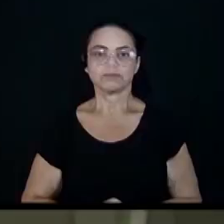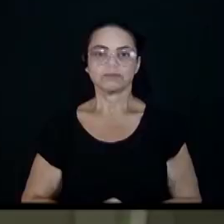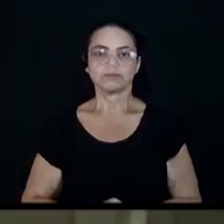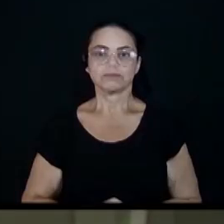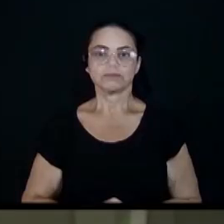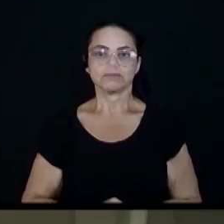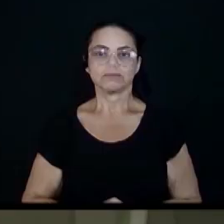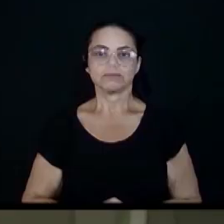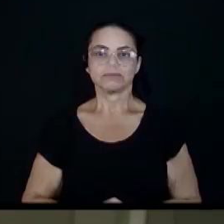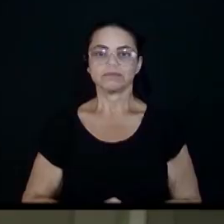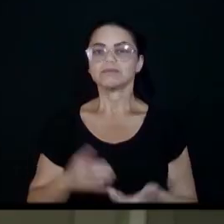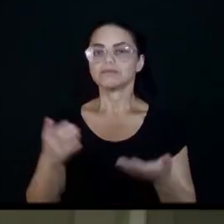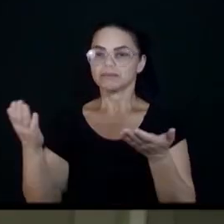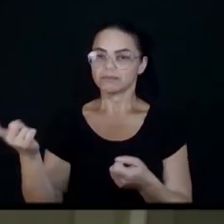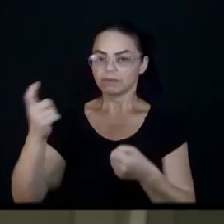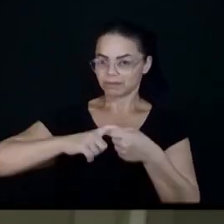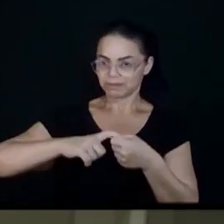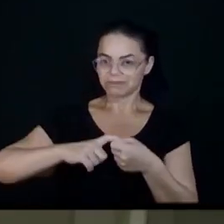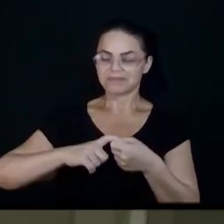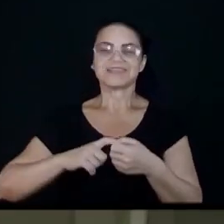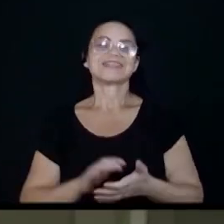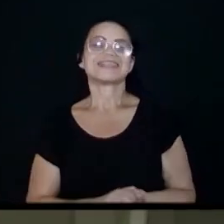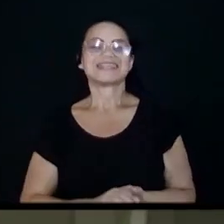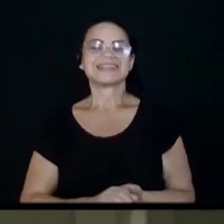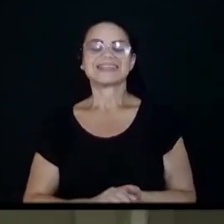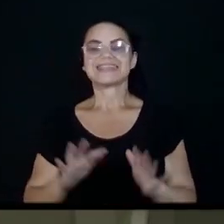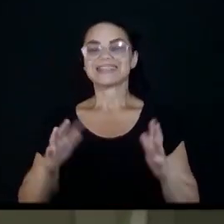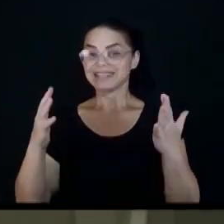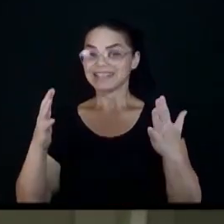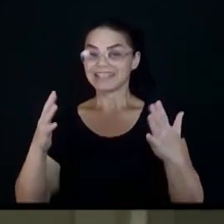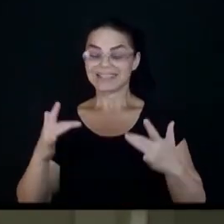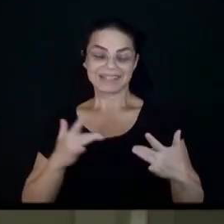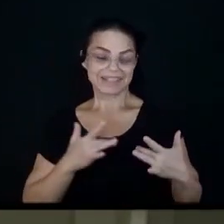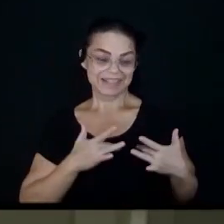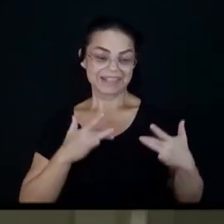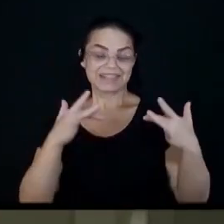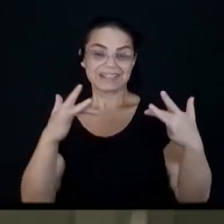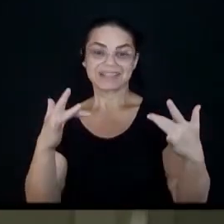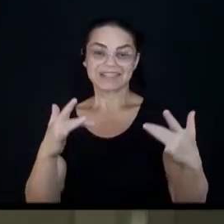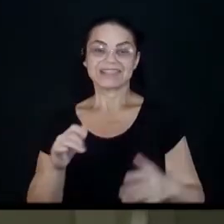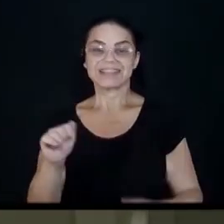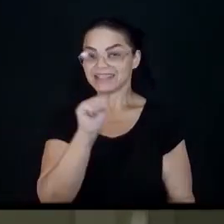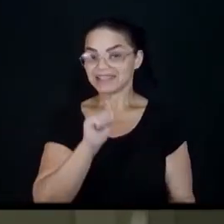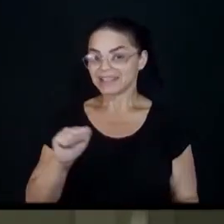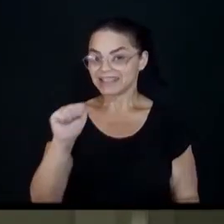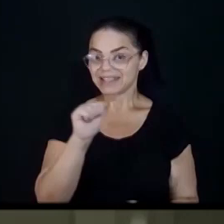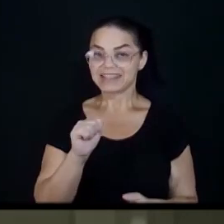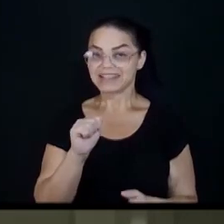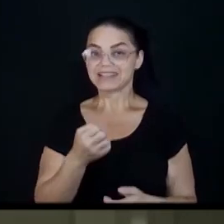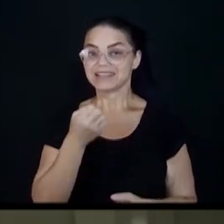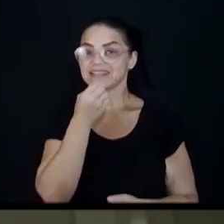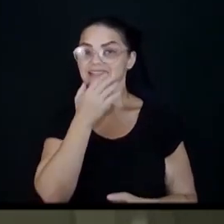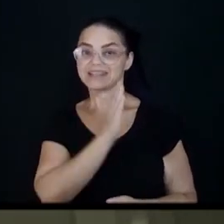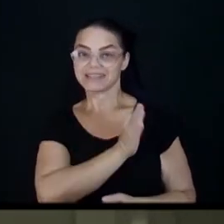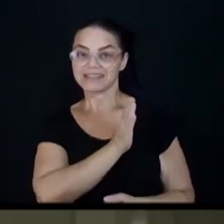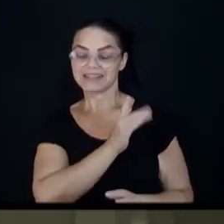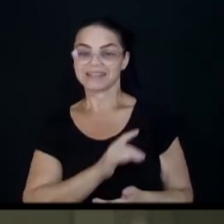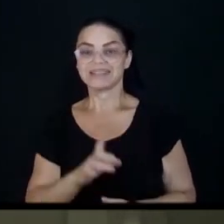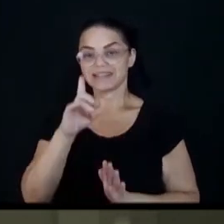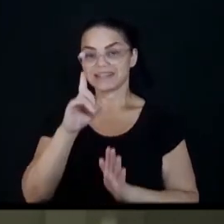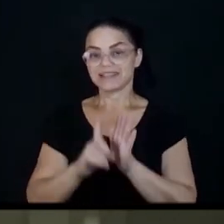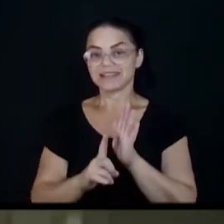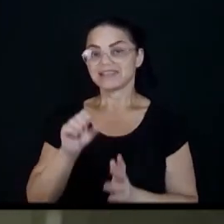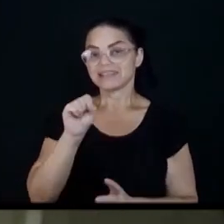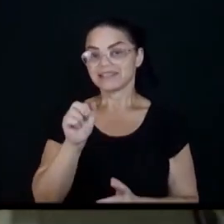Estamos de volta com Mãos Solidárias, diretamente aqui da Associação Beneficente Direito de Ser. Agora nós